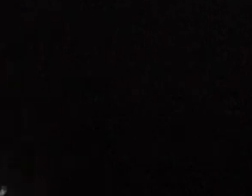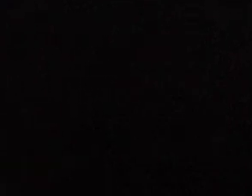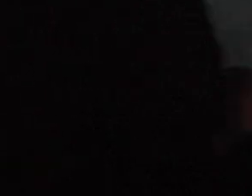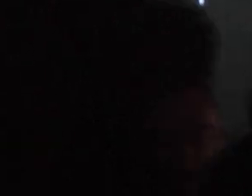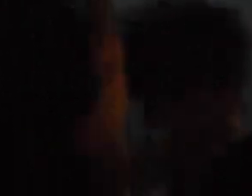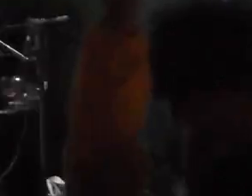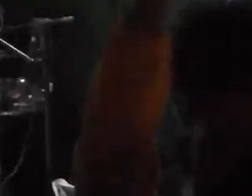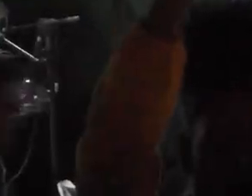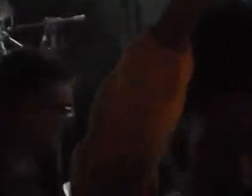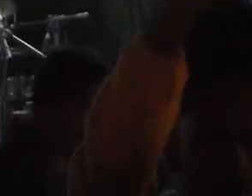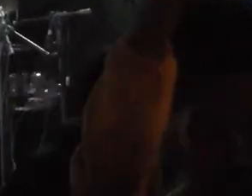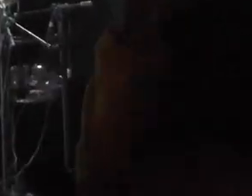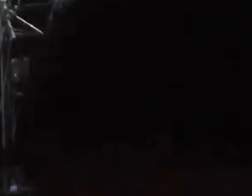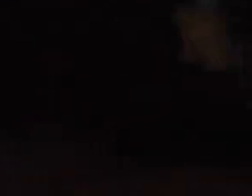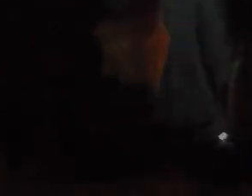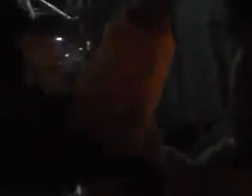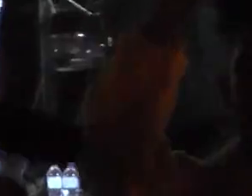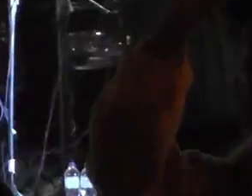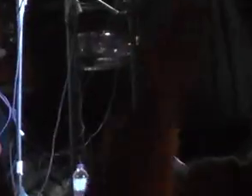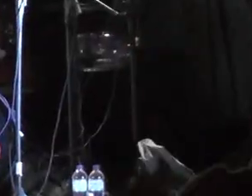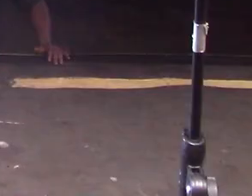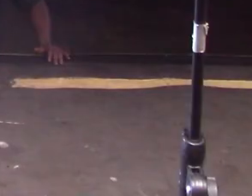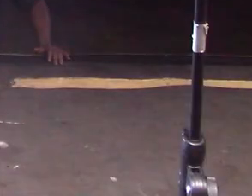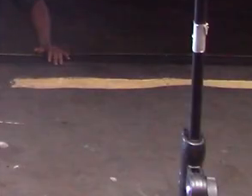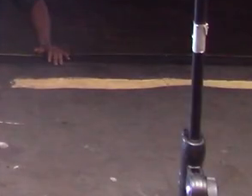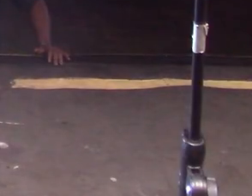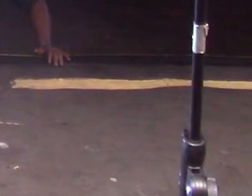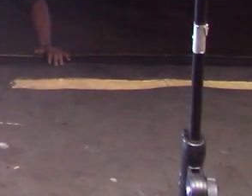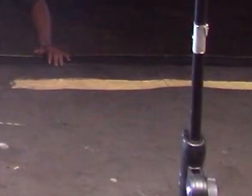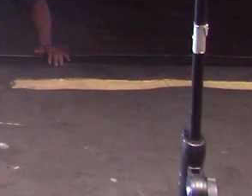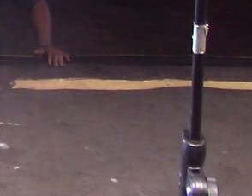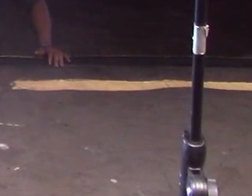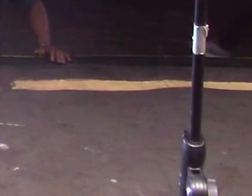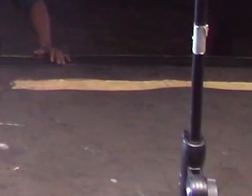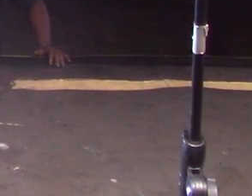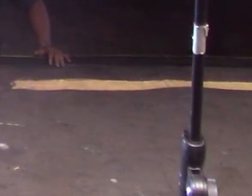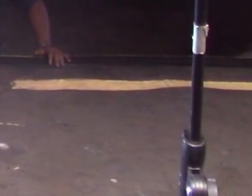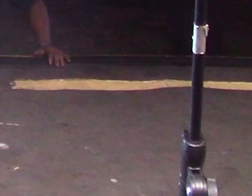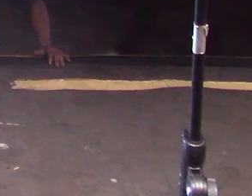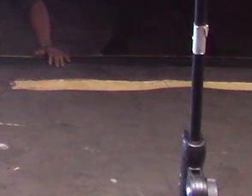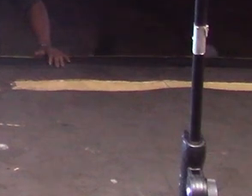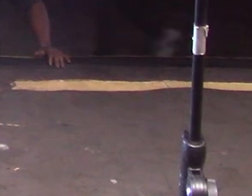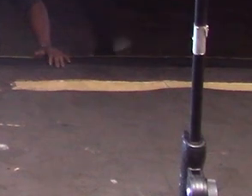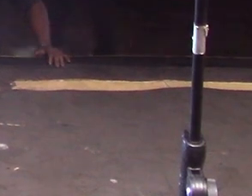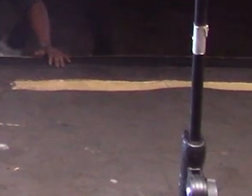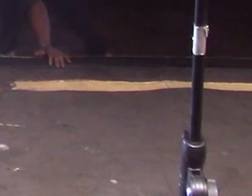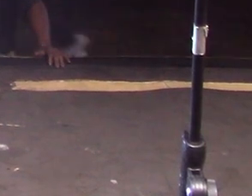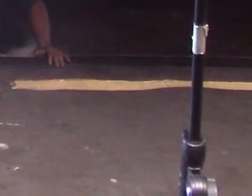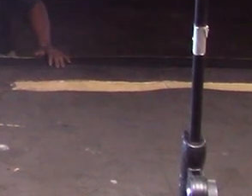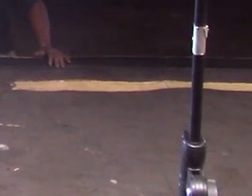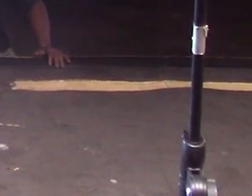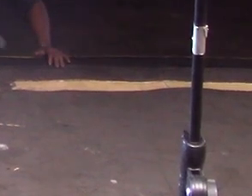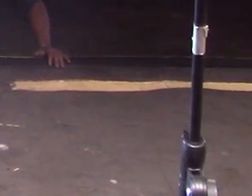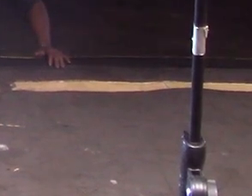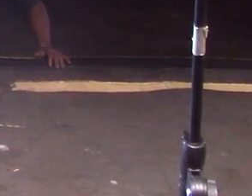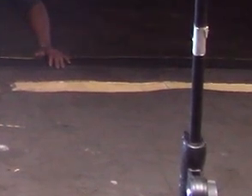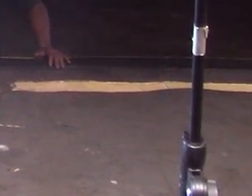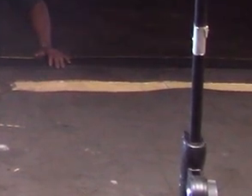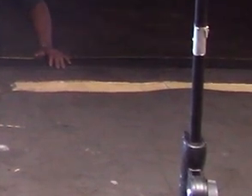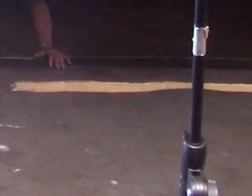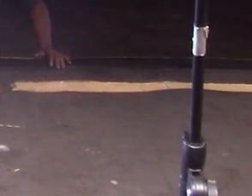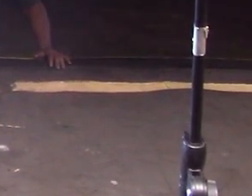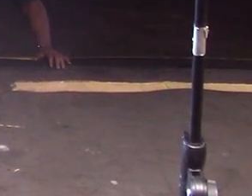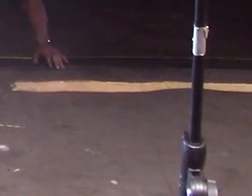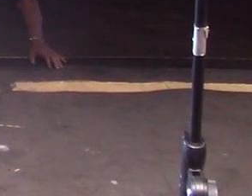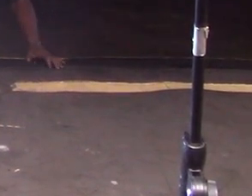Oh, arranhou minhas costas quando eu passei com a minha tropa. Desce no suporte no bolso com várias notas.